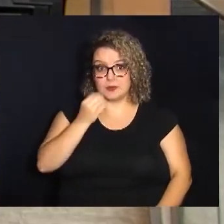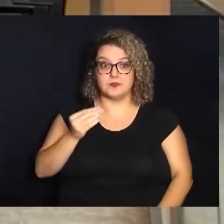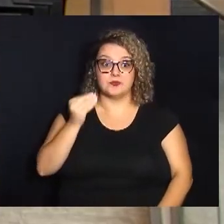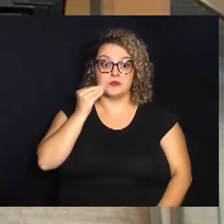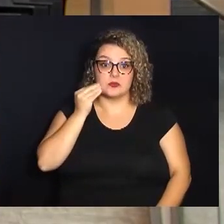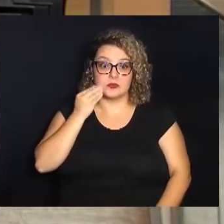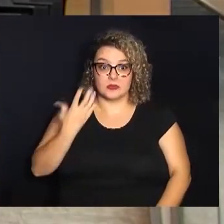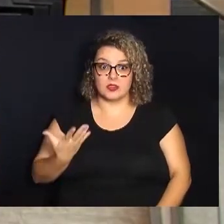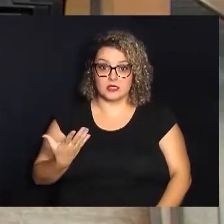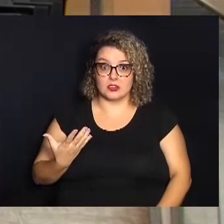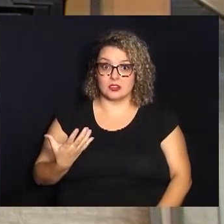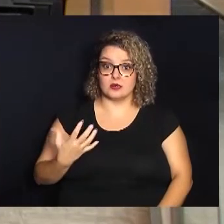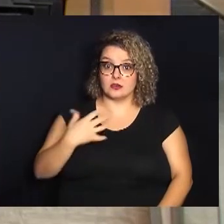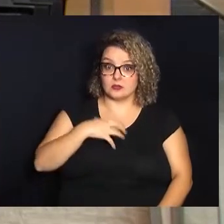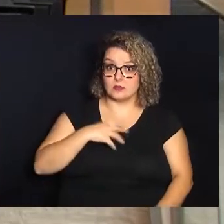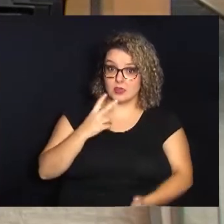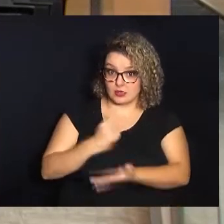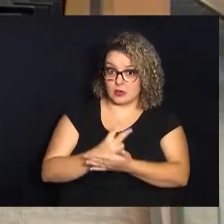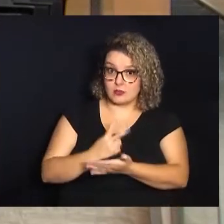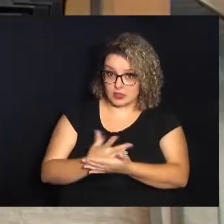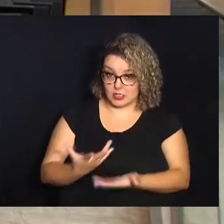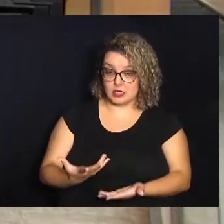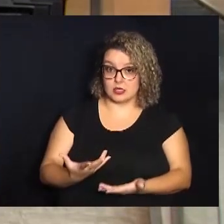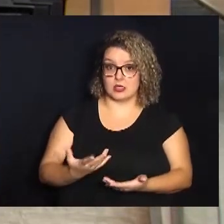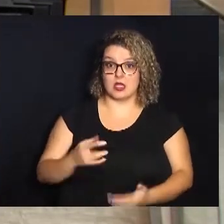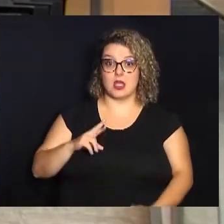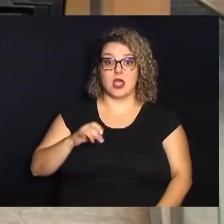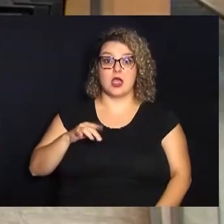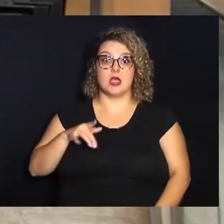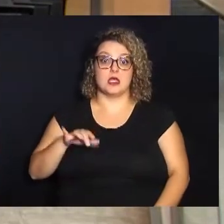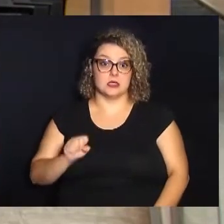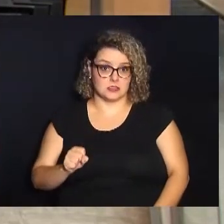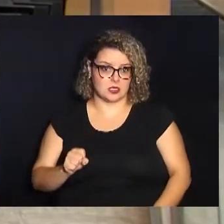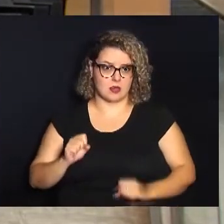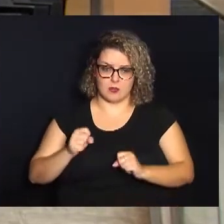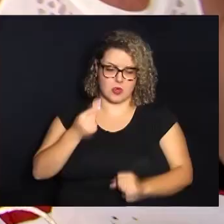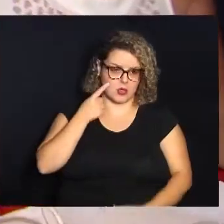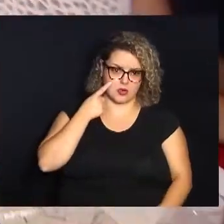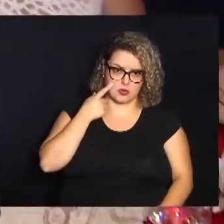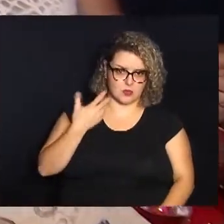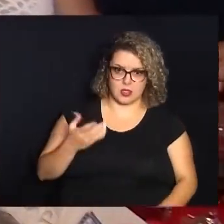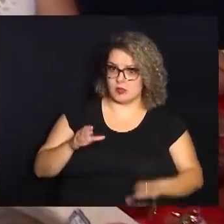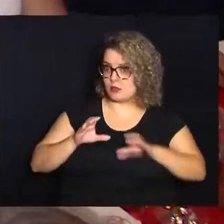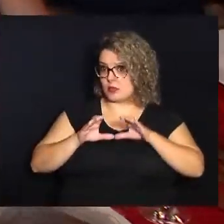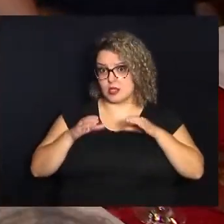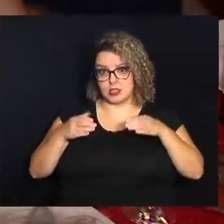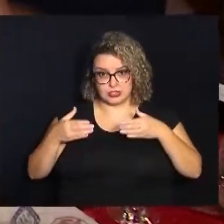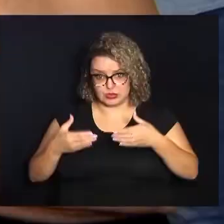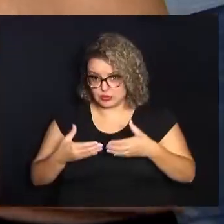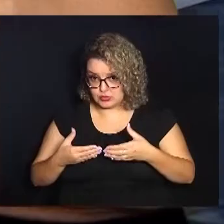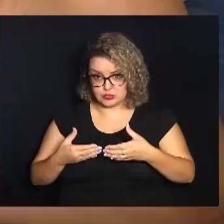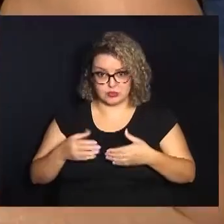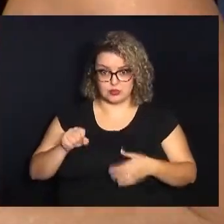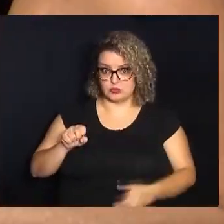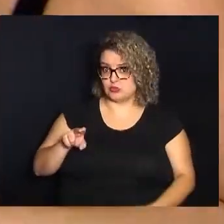os mesmos costumes culinários, danças, músicas.